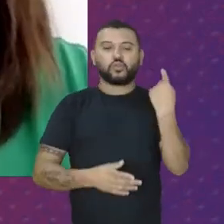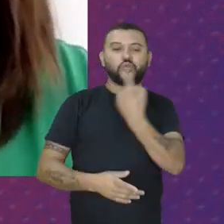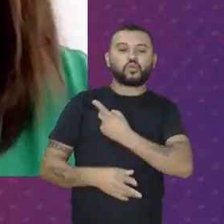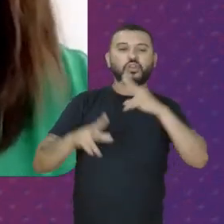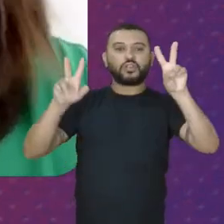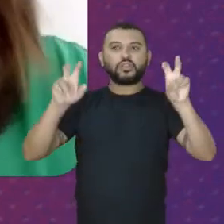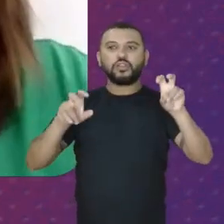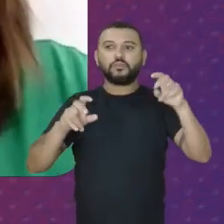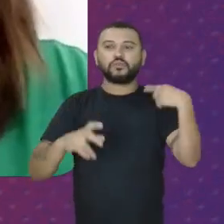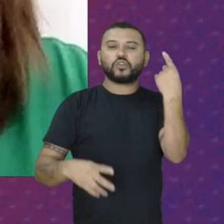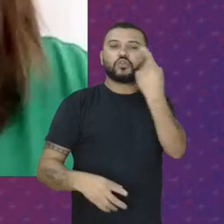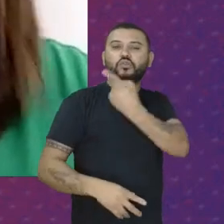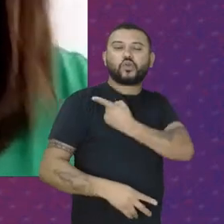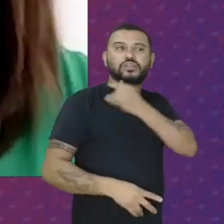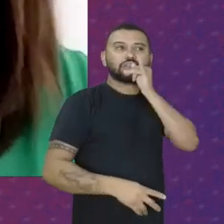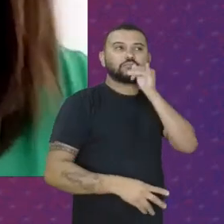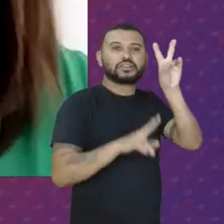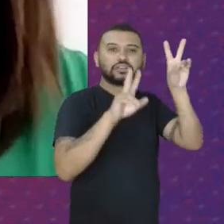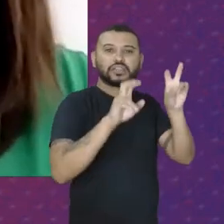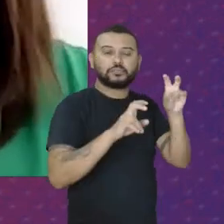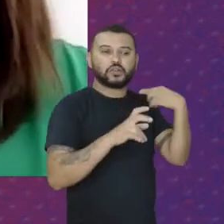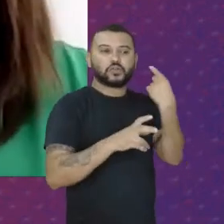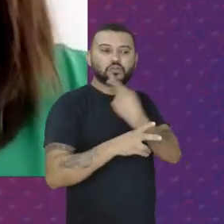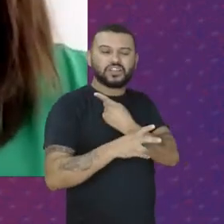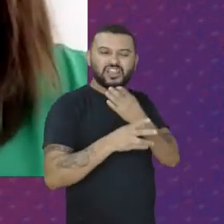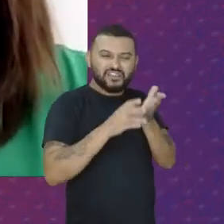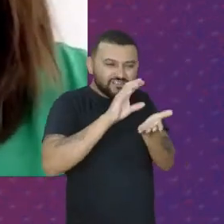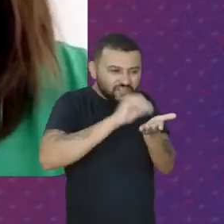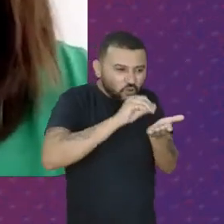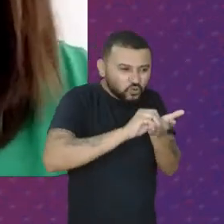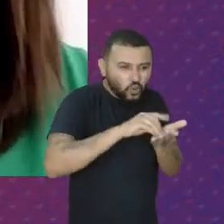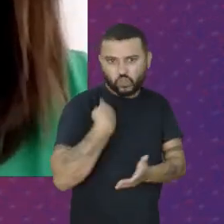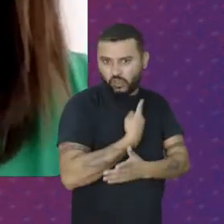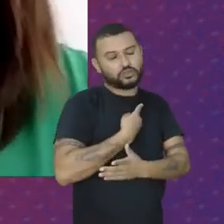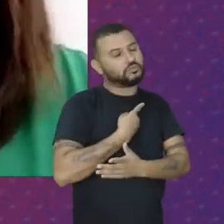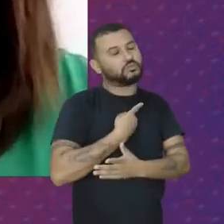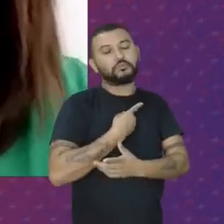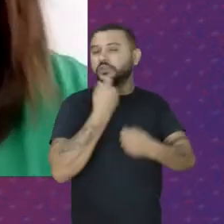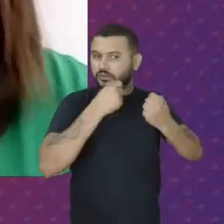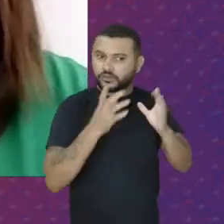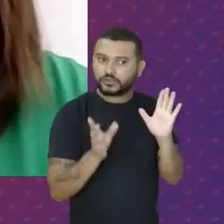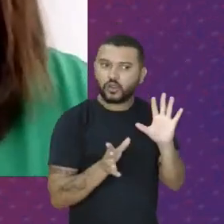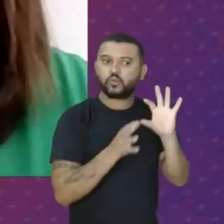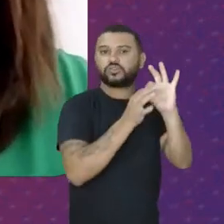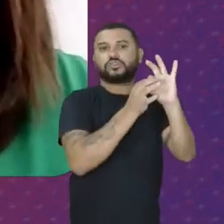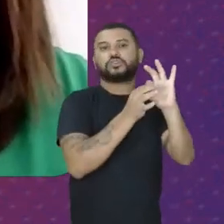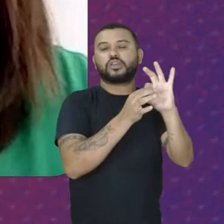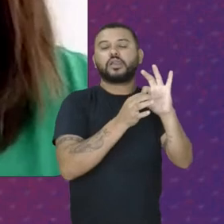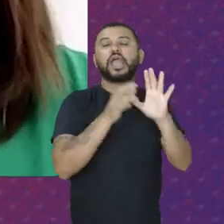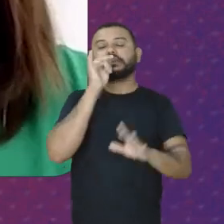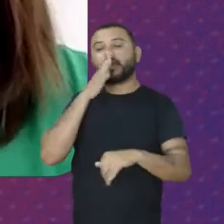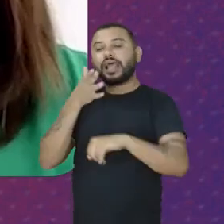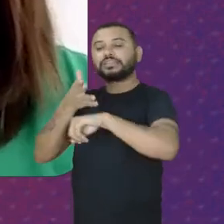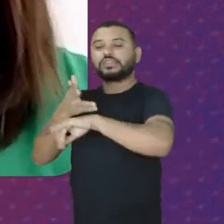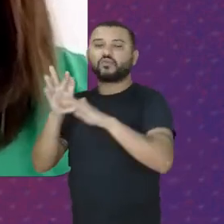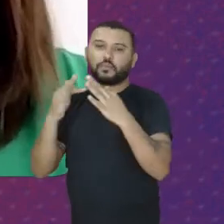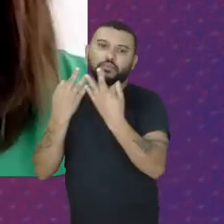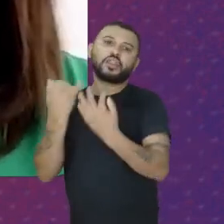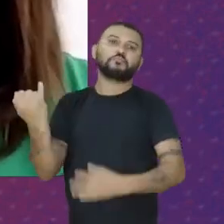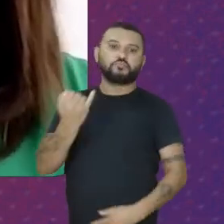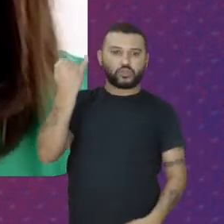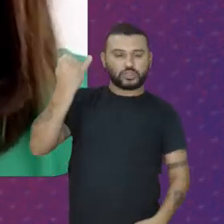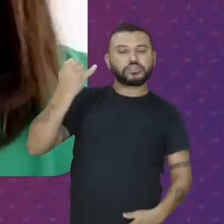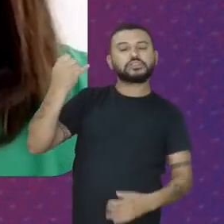é nada sobre nós sem nós, né? A participação da família é muito importante, porém